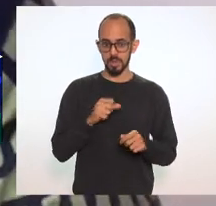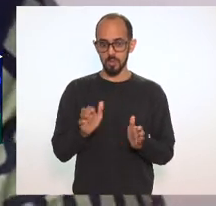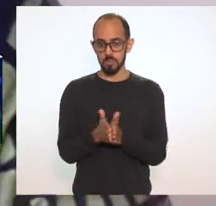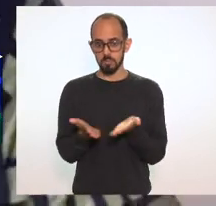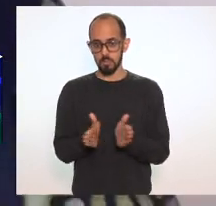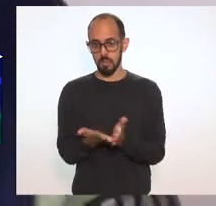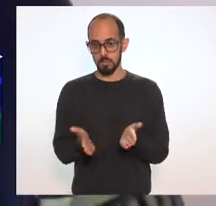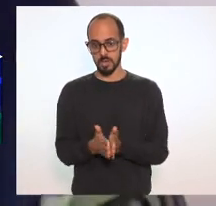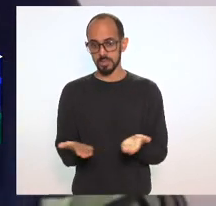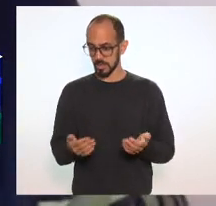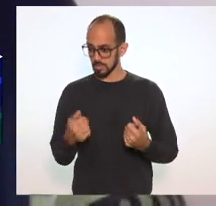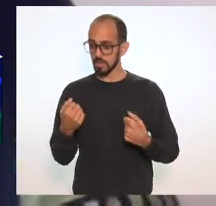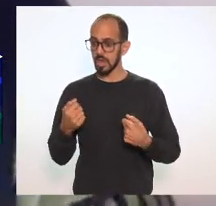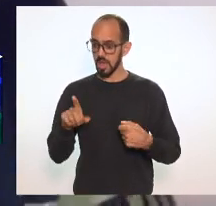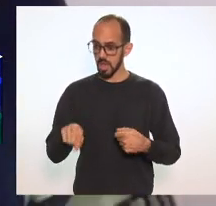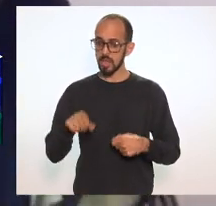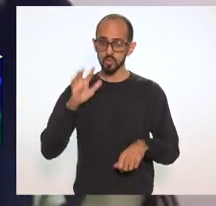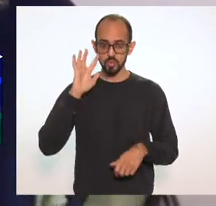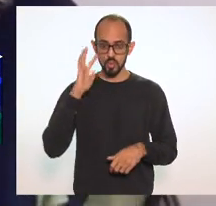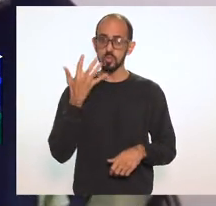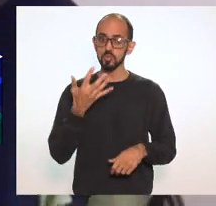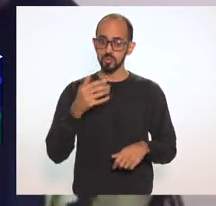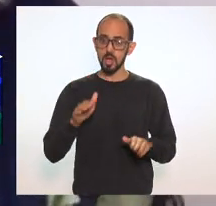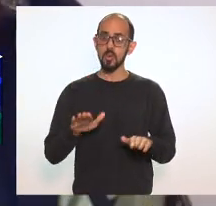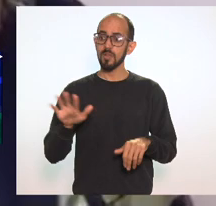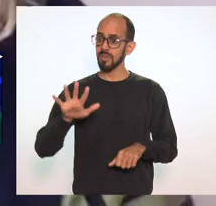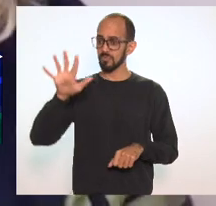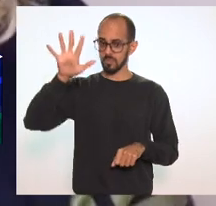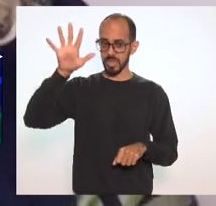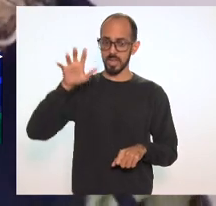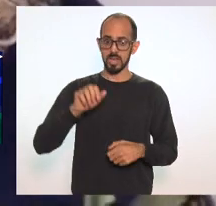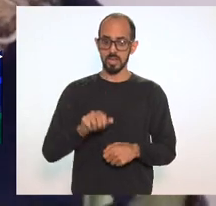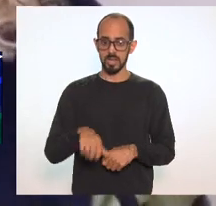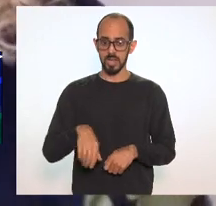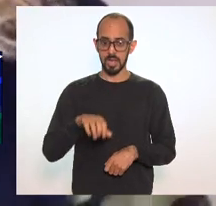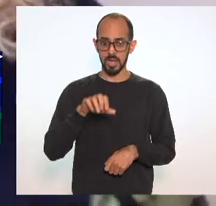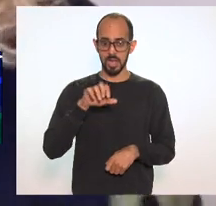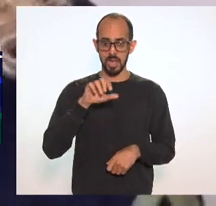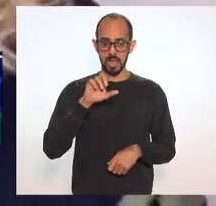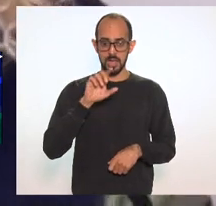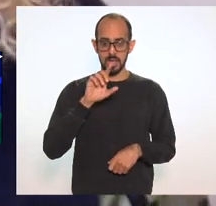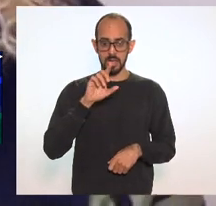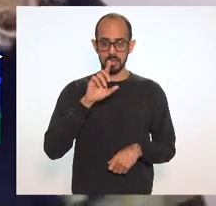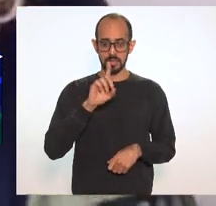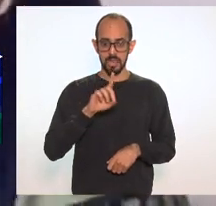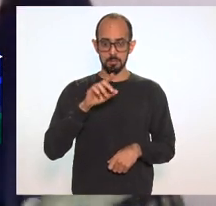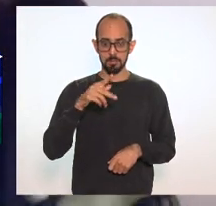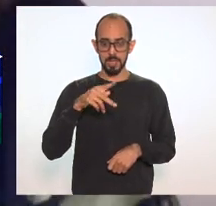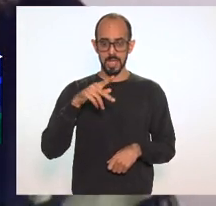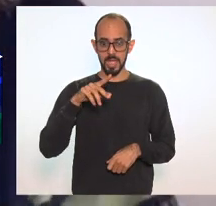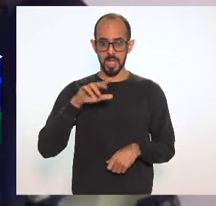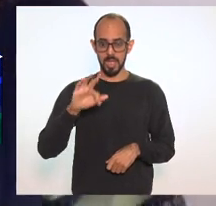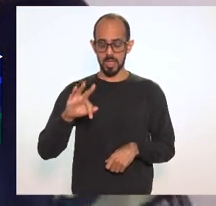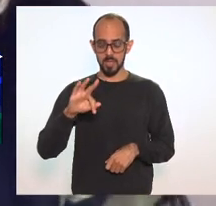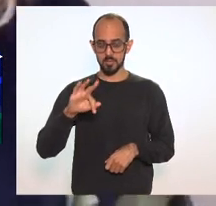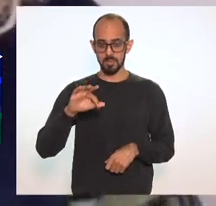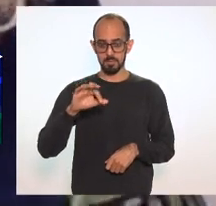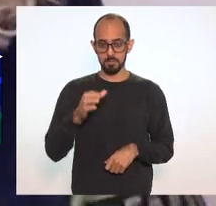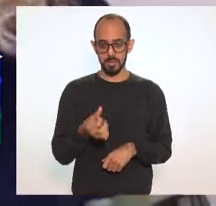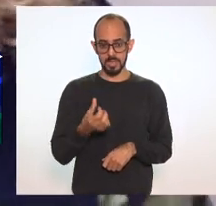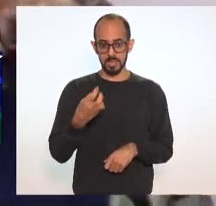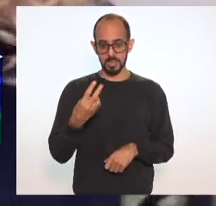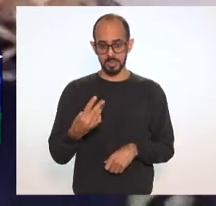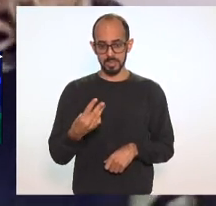solução então nossas favelas são solução adpf 635 está sendo completamente ignorado e diz cumprida